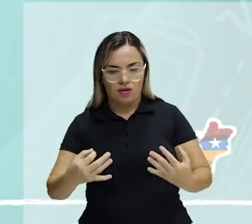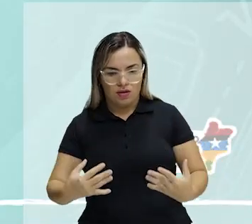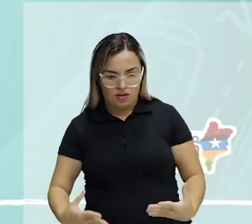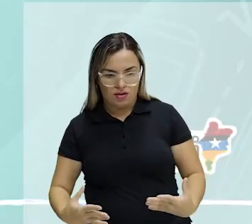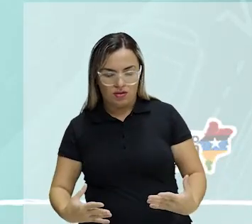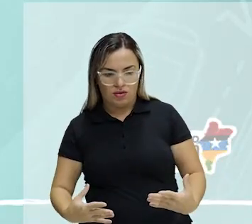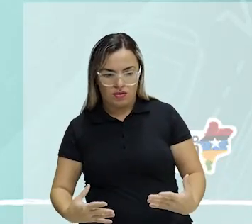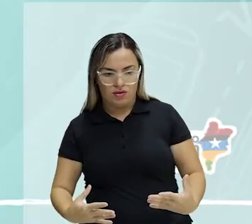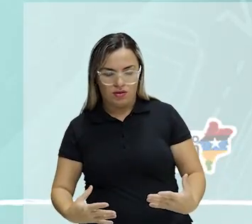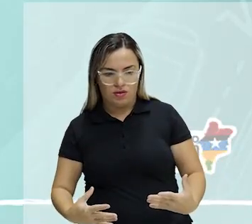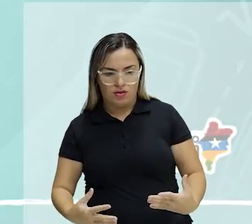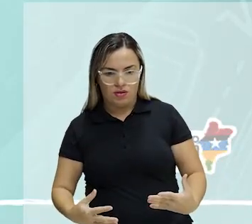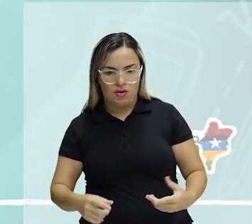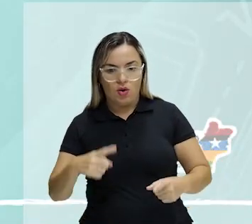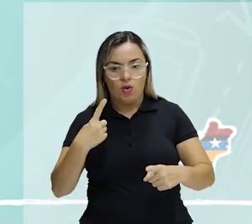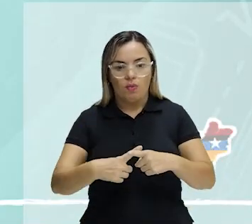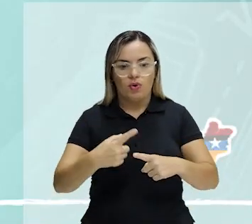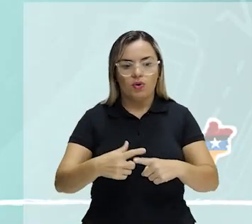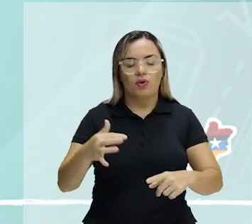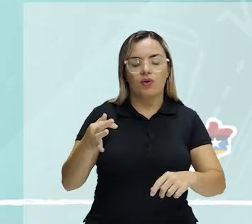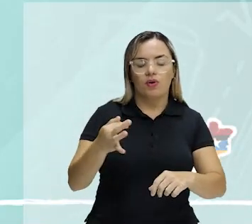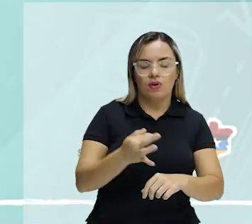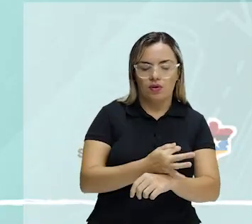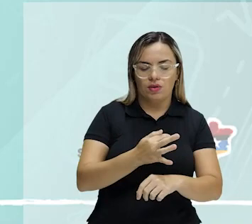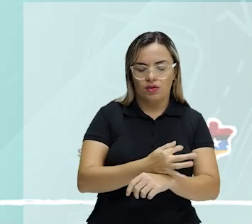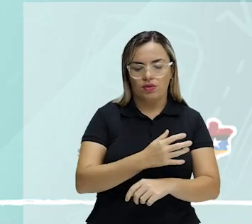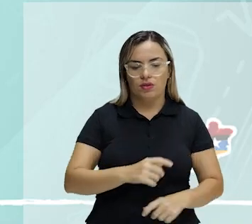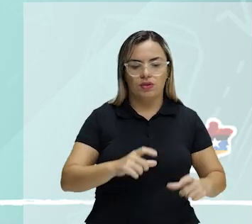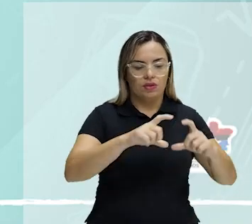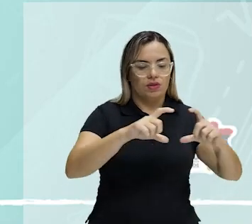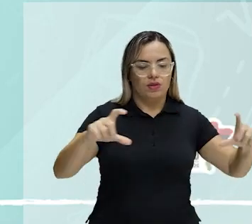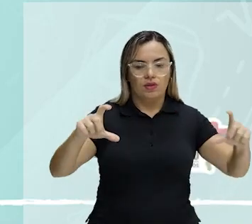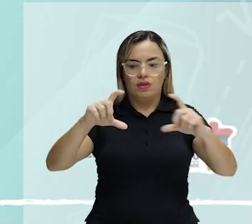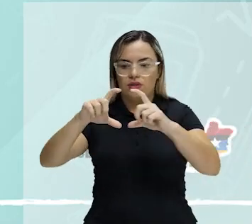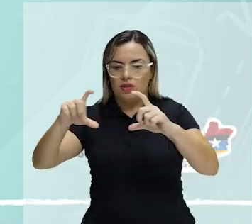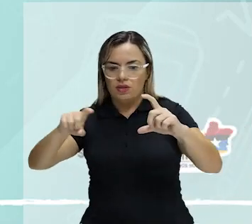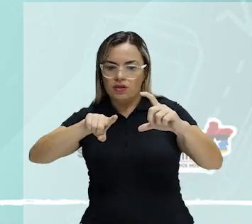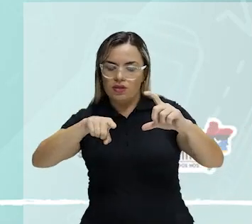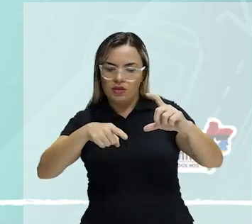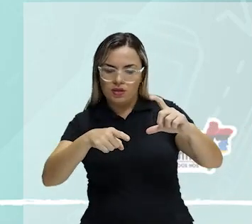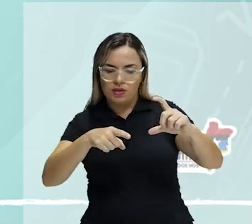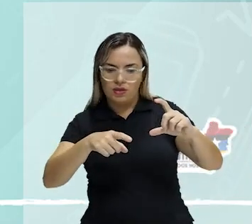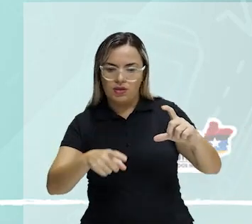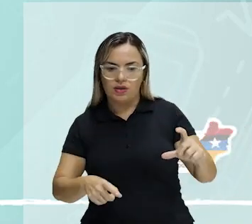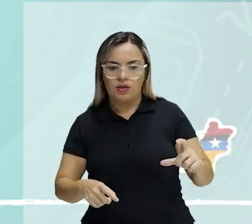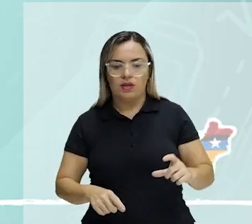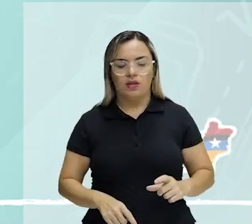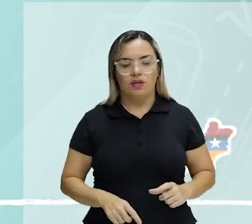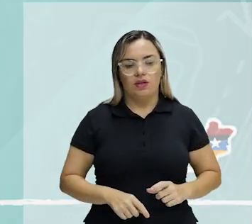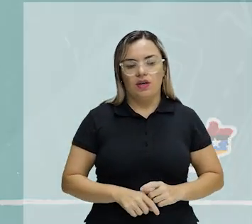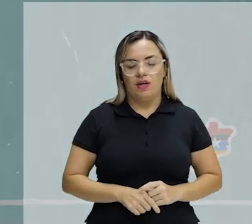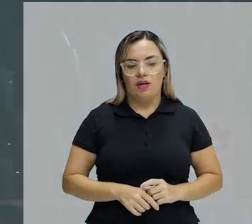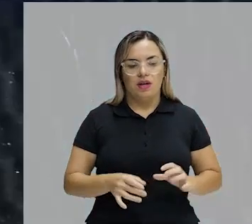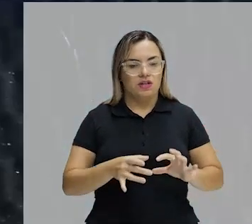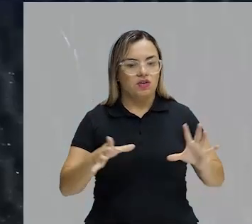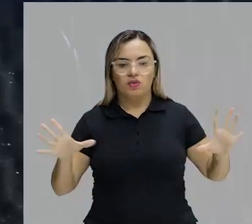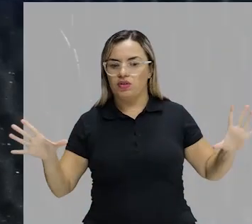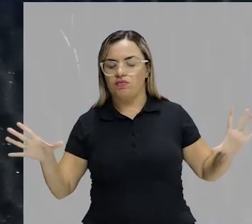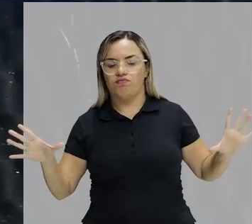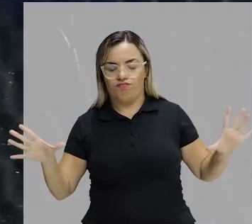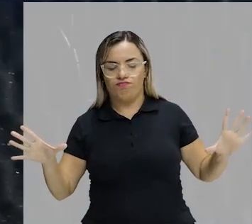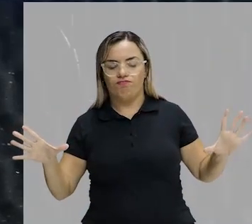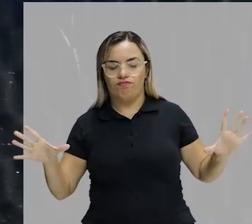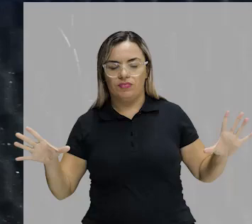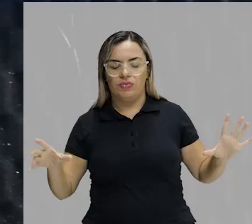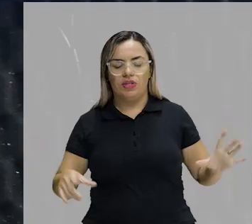Quem? Eu apresentei a devida justificativa. Essas orações são independentes. Por quê? Porque elas têm sujeito